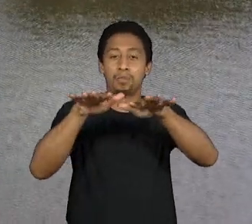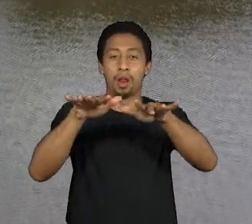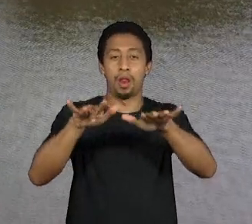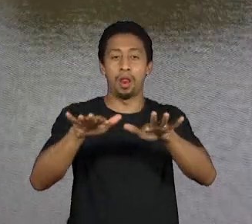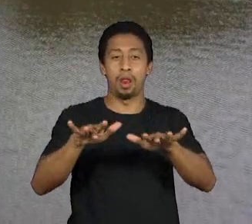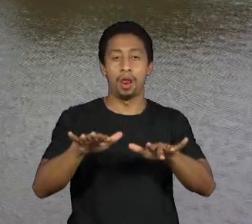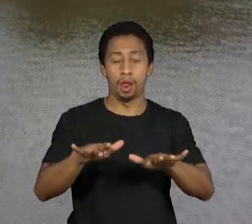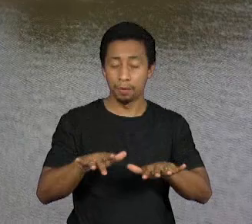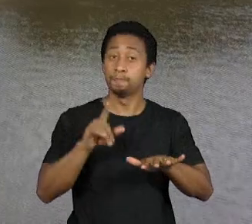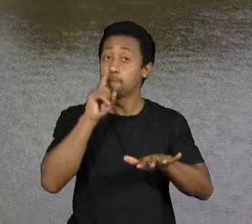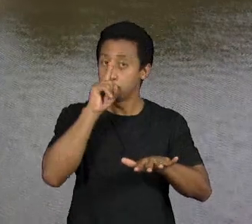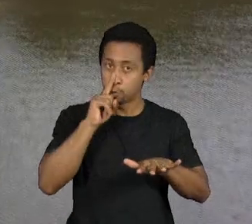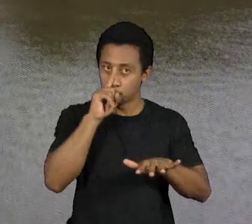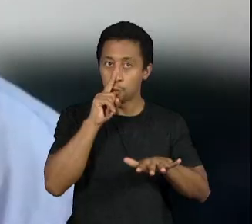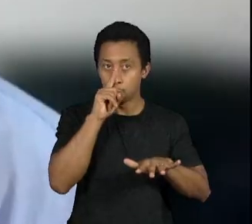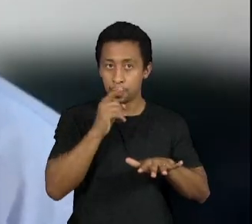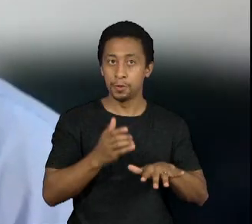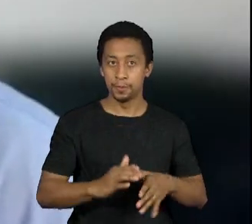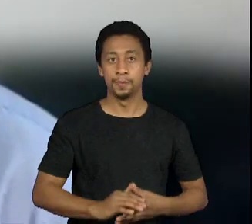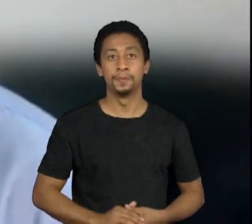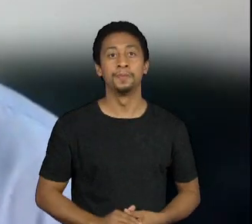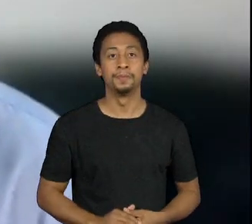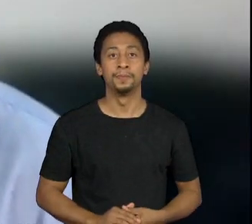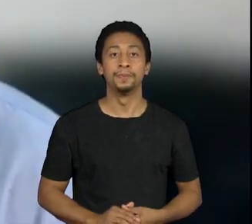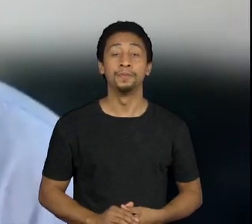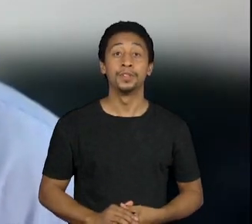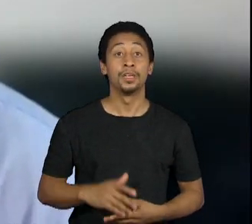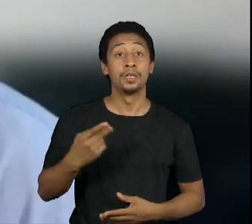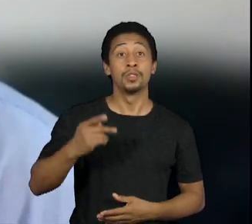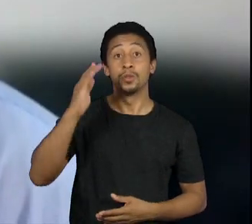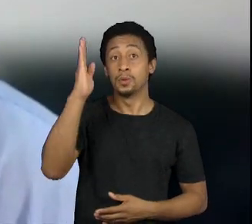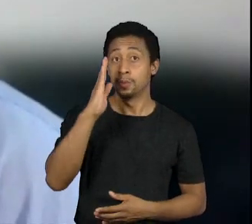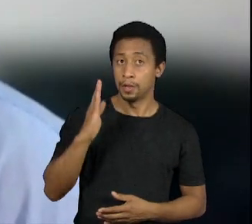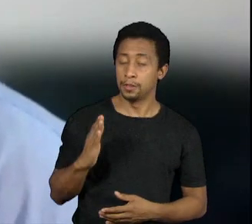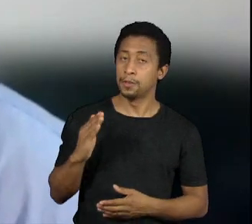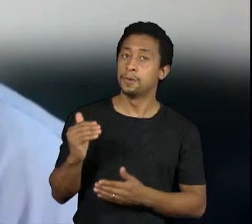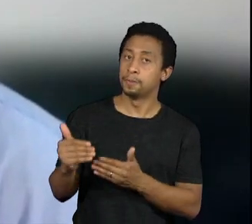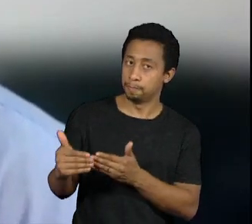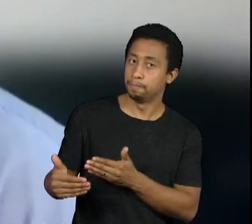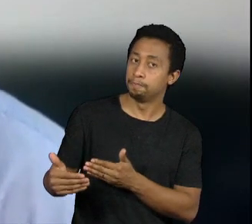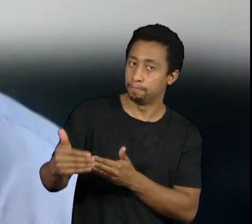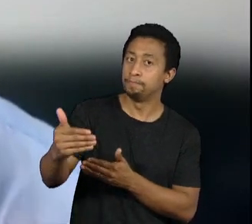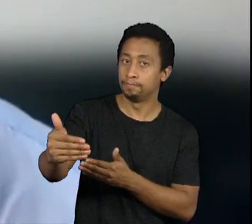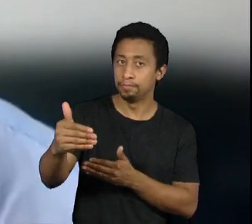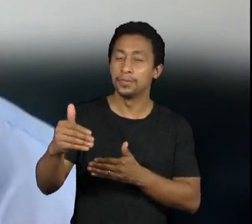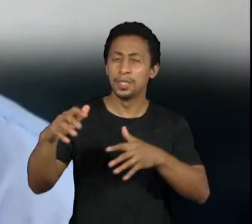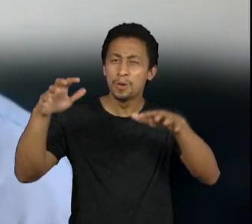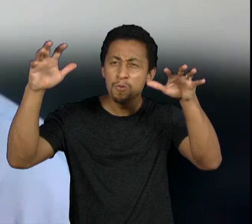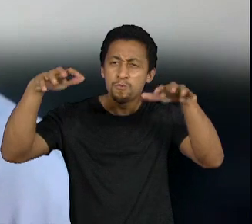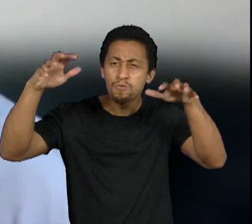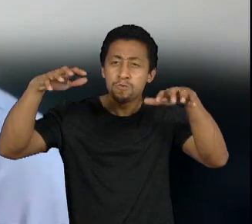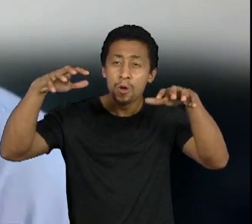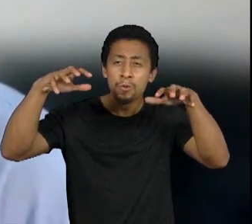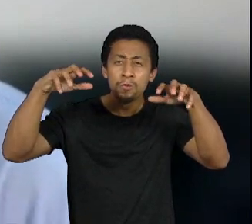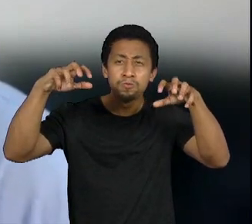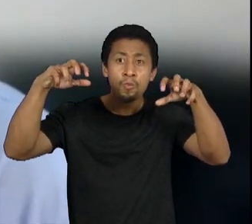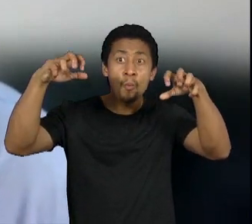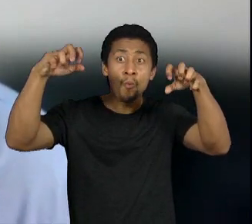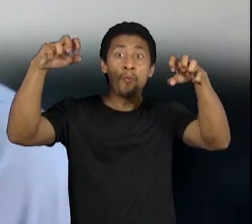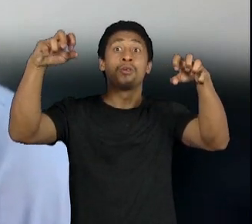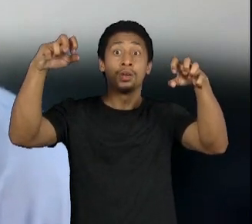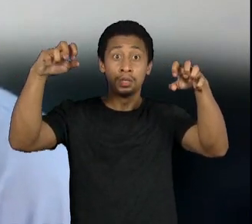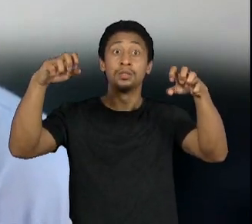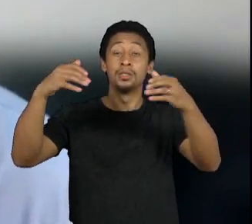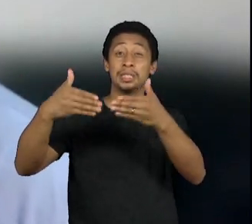vez mais ameaçada. O Brasil vai ter um quadro de redução na chuva ao longo